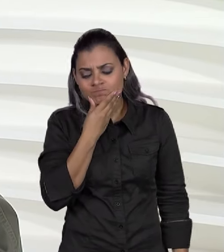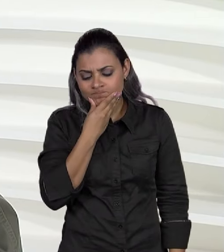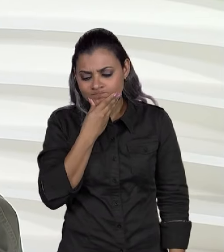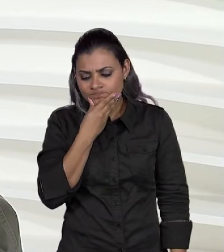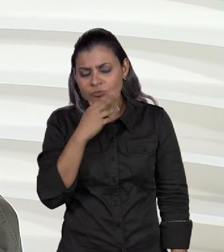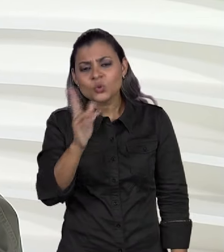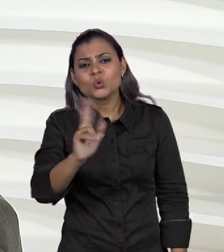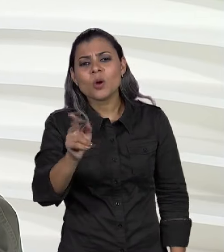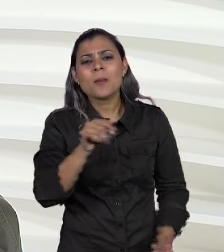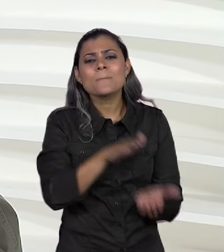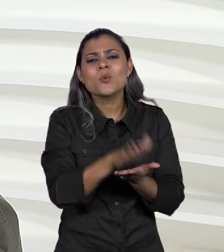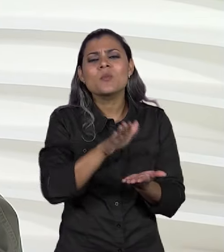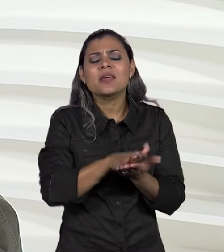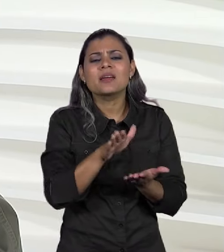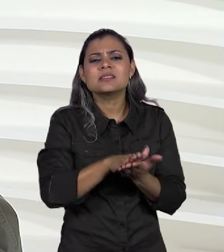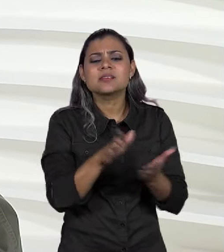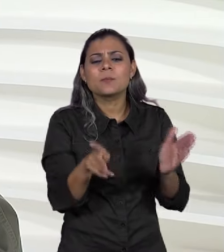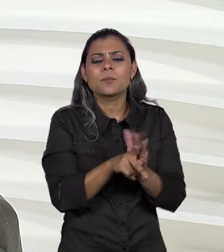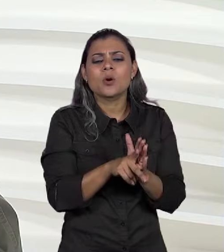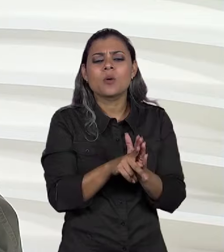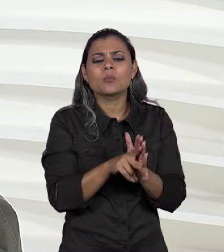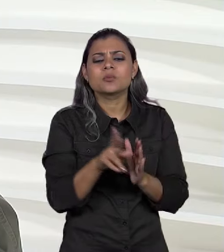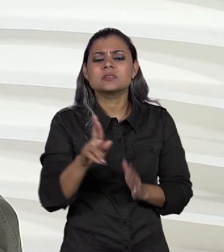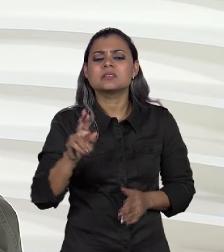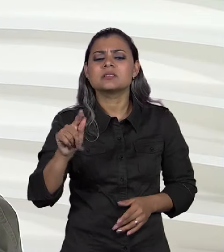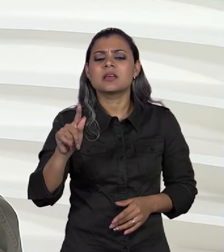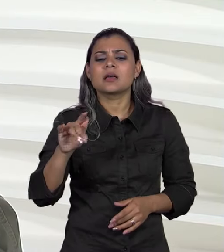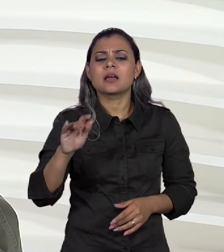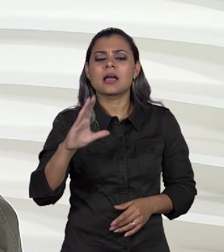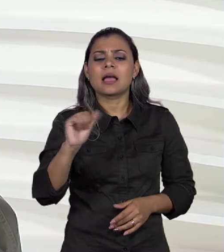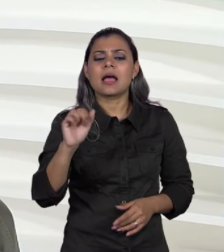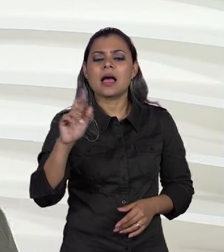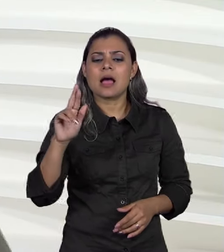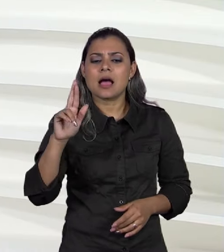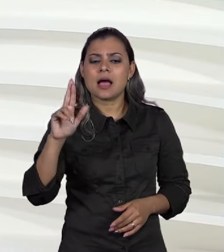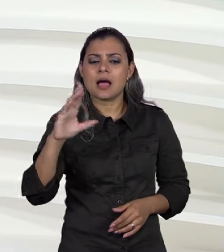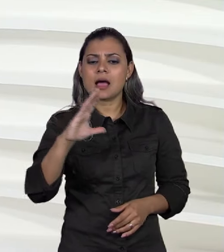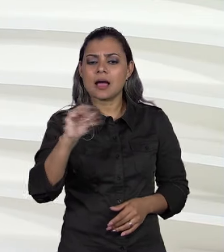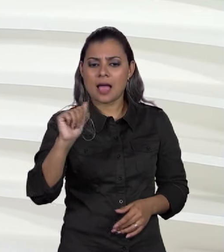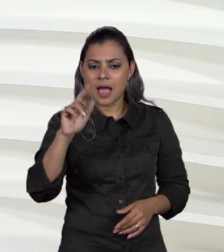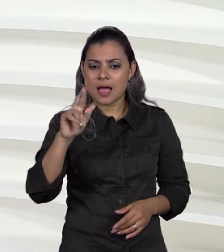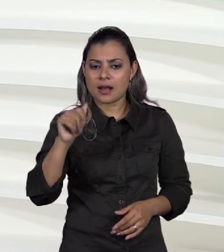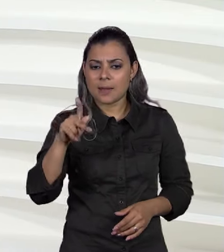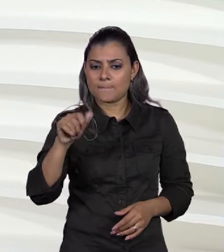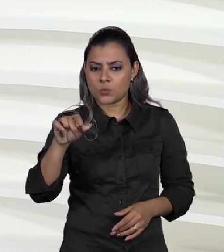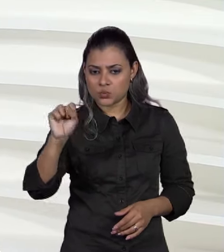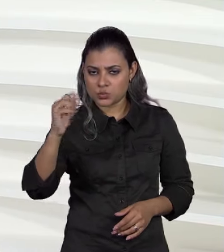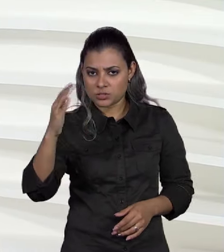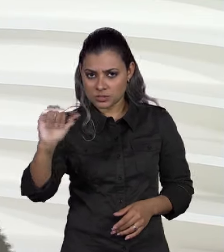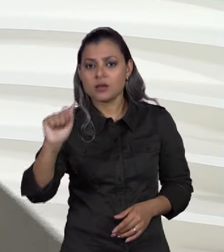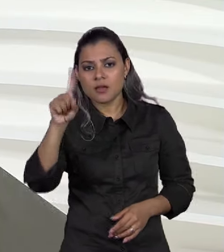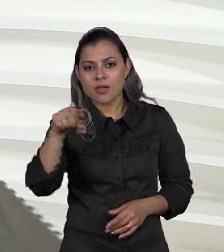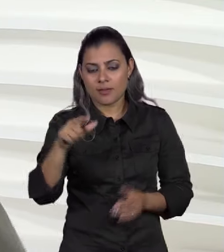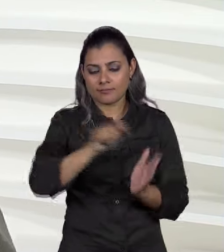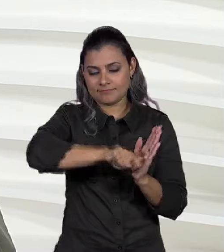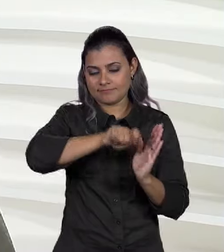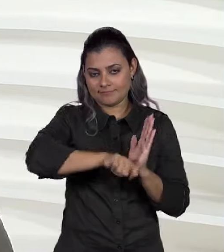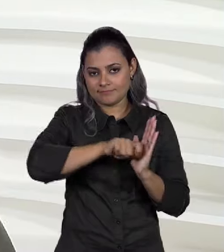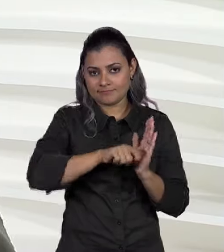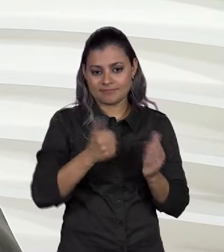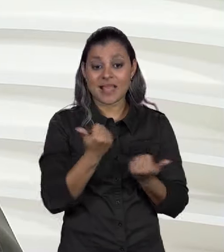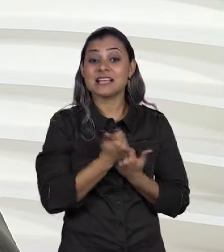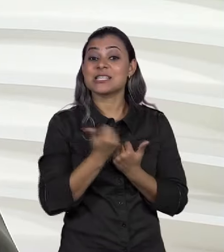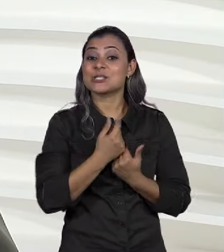a publicação do Sérgio Porto? Carapuça. Hein? Carapuça. Carapuça. Meu